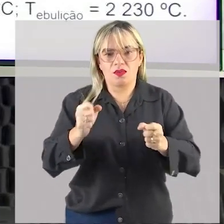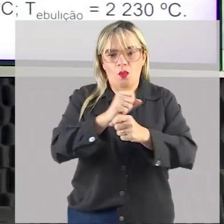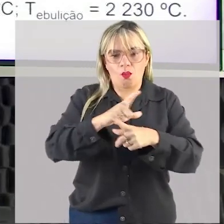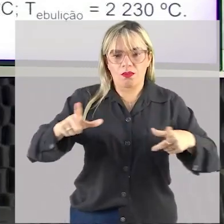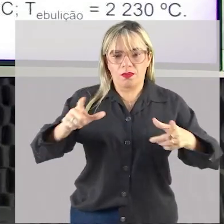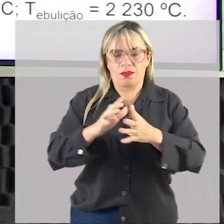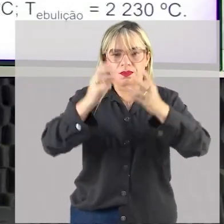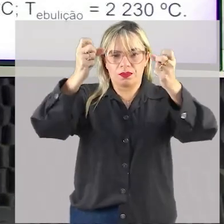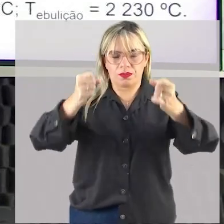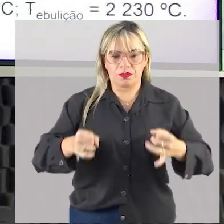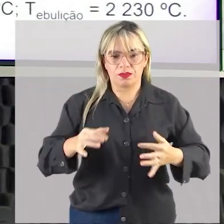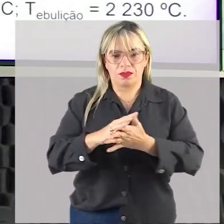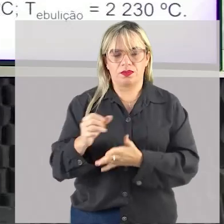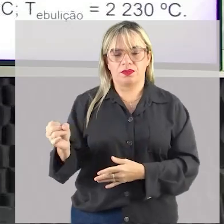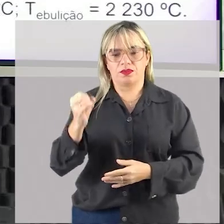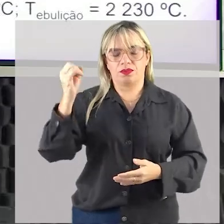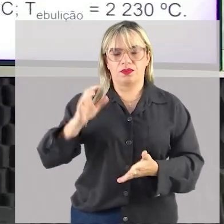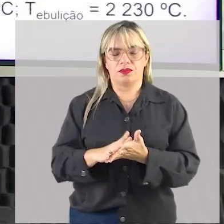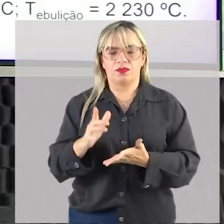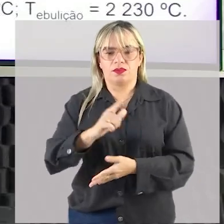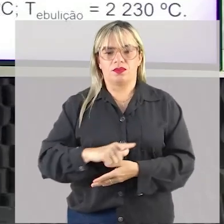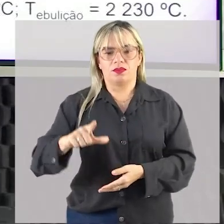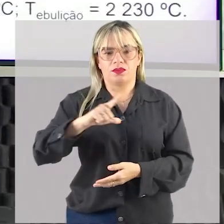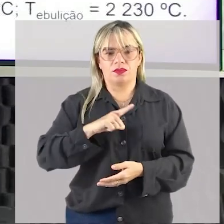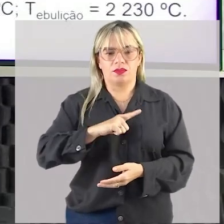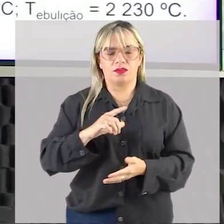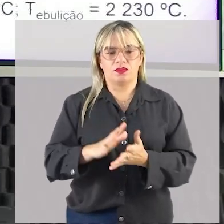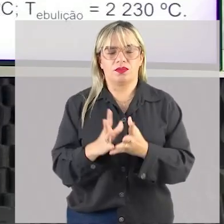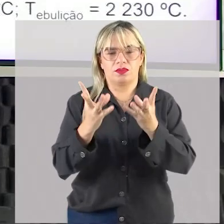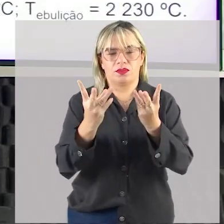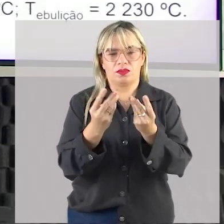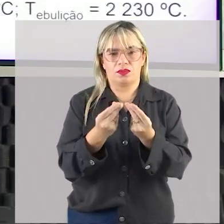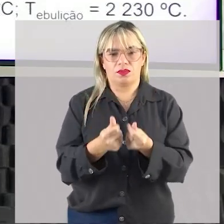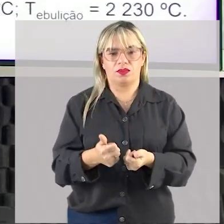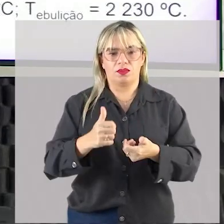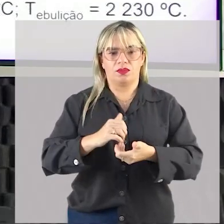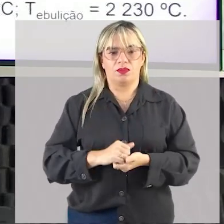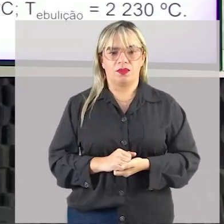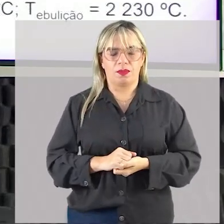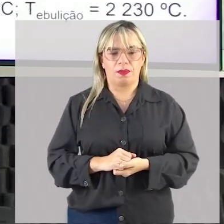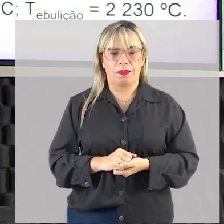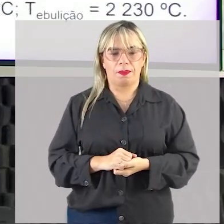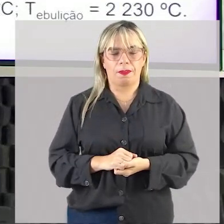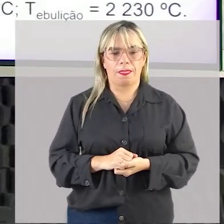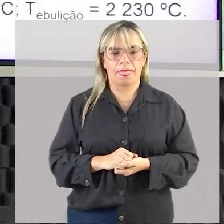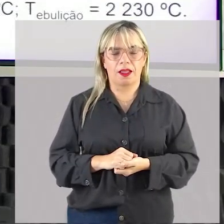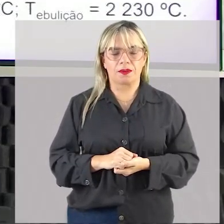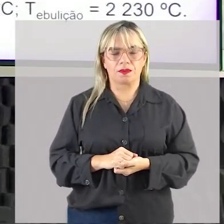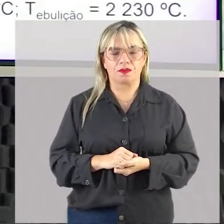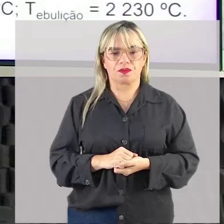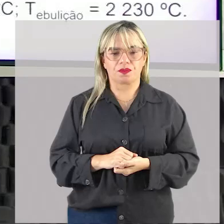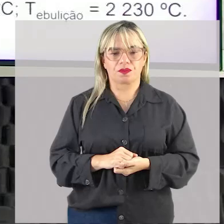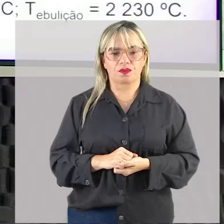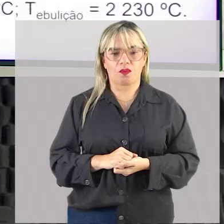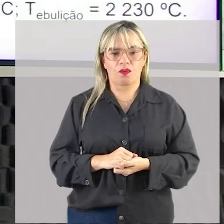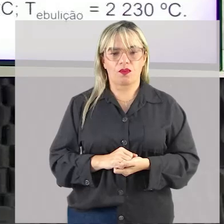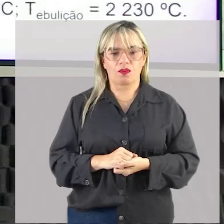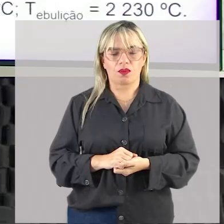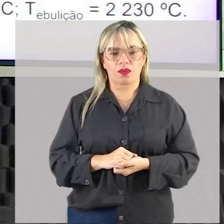importante. Quando você tem uma substância, o